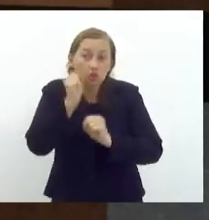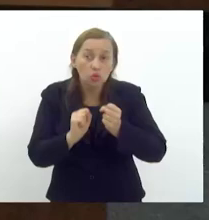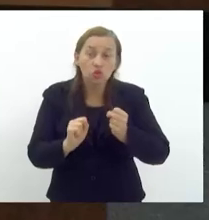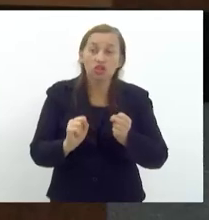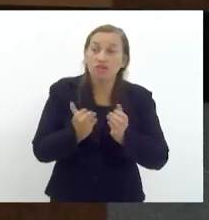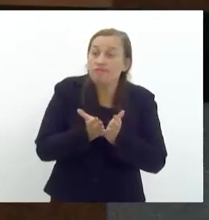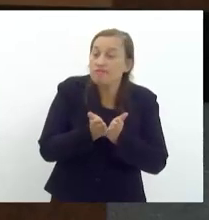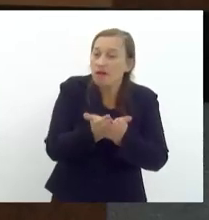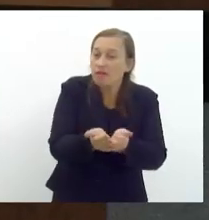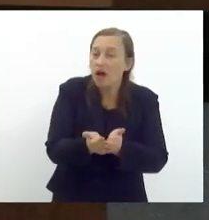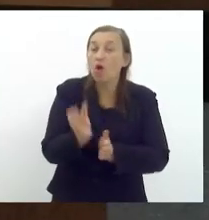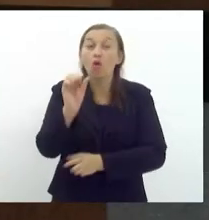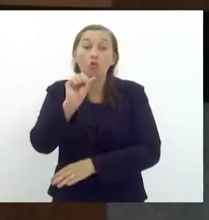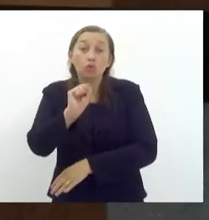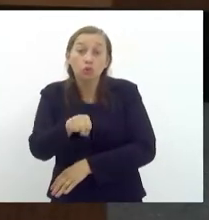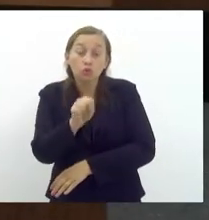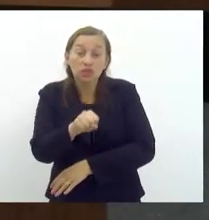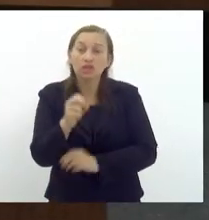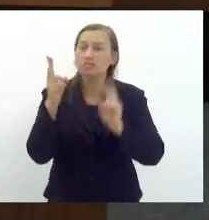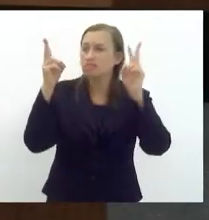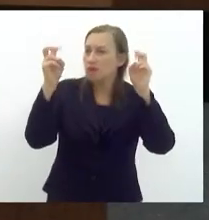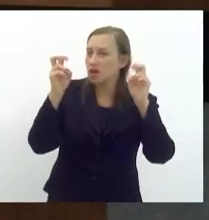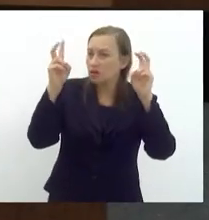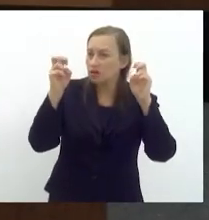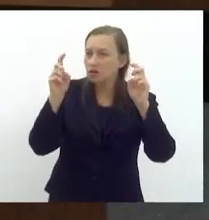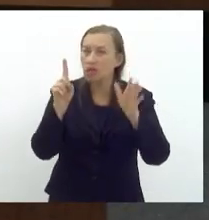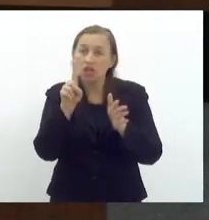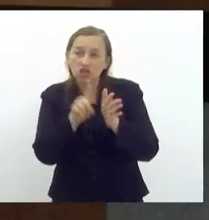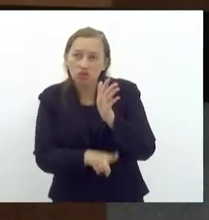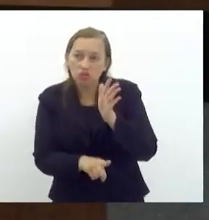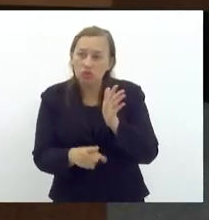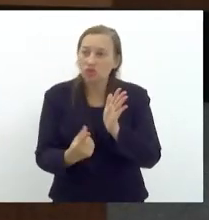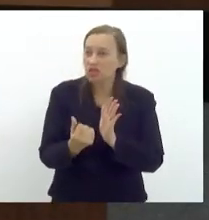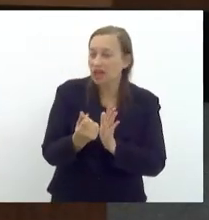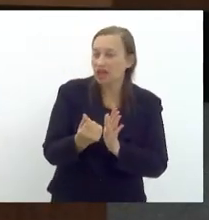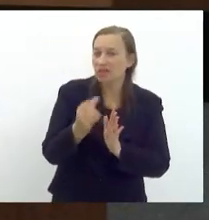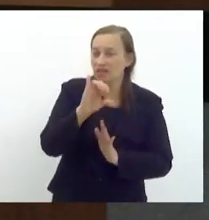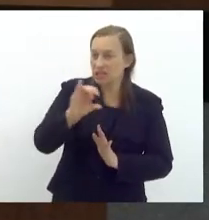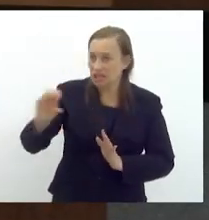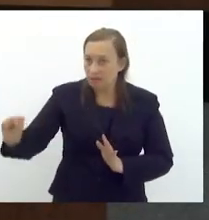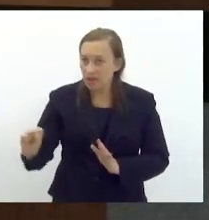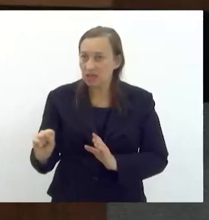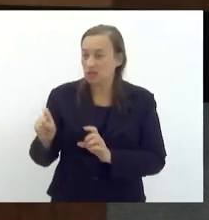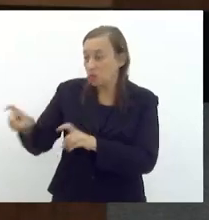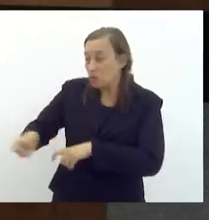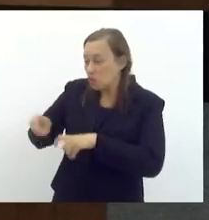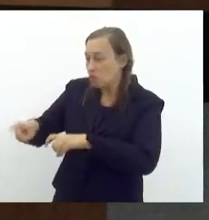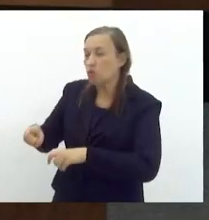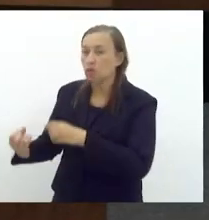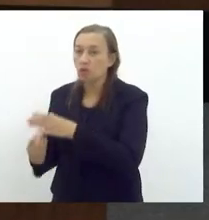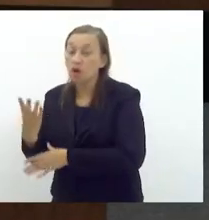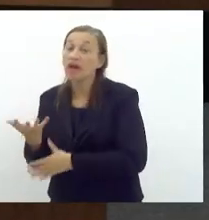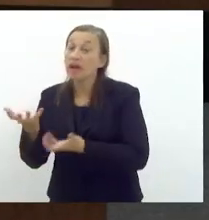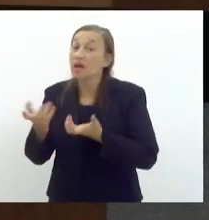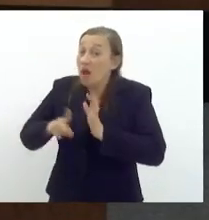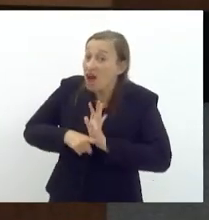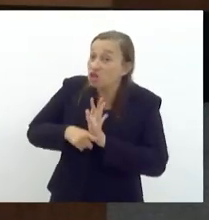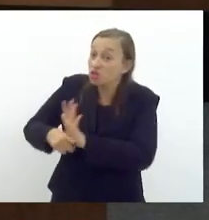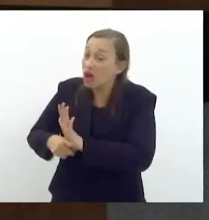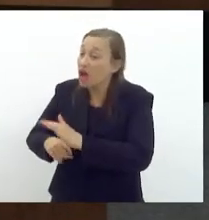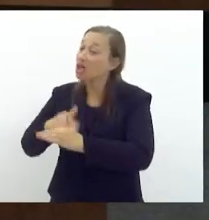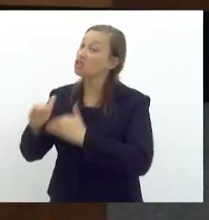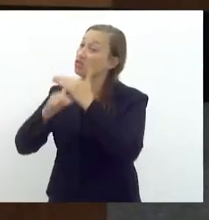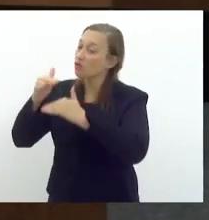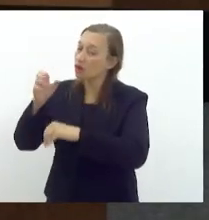votar aqui sim pela questão da redução da tarifa de ICMS para o produtor rural nós queremos ajudar a